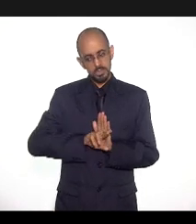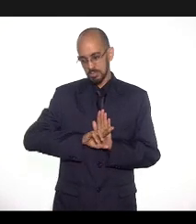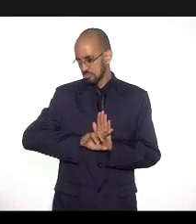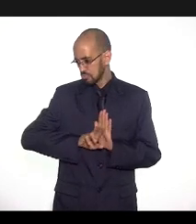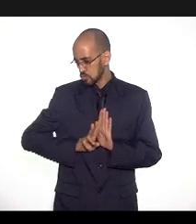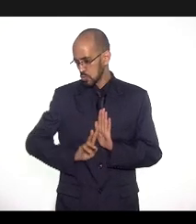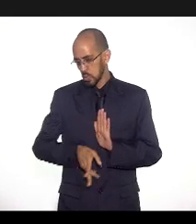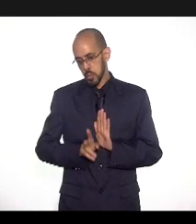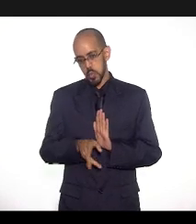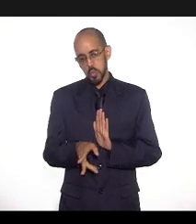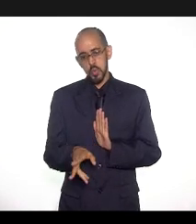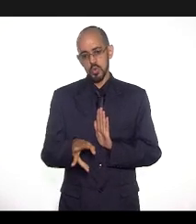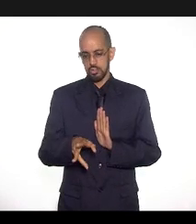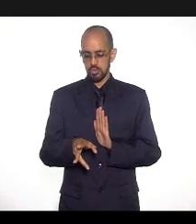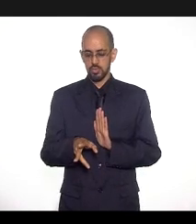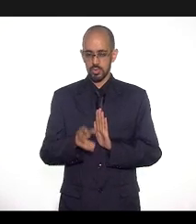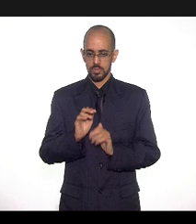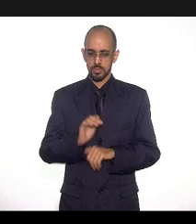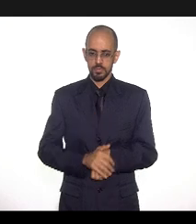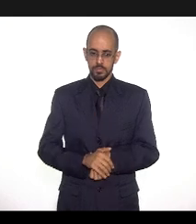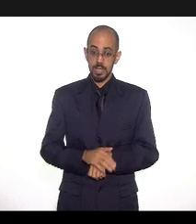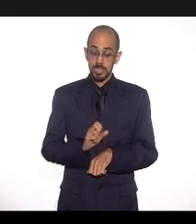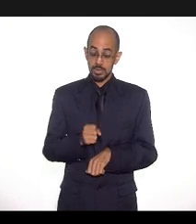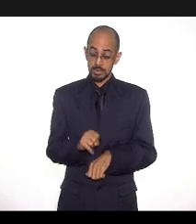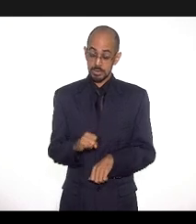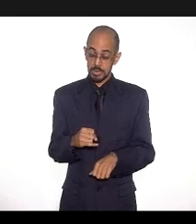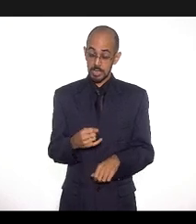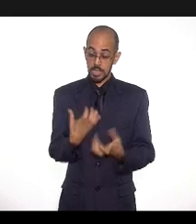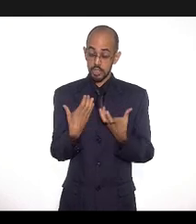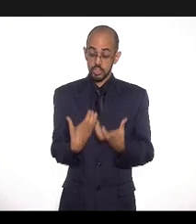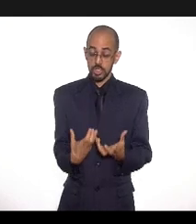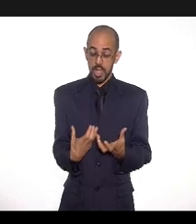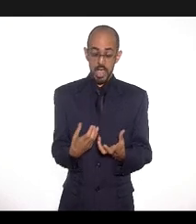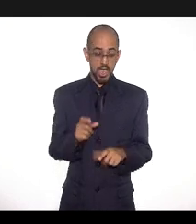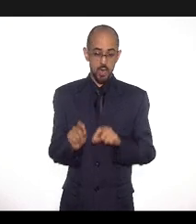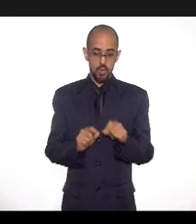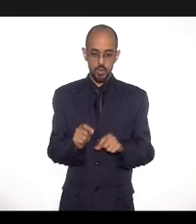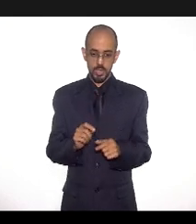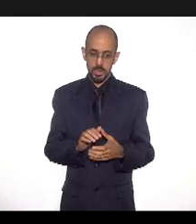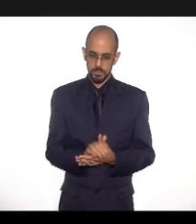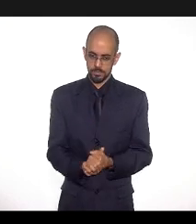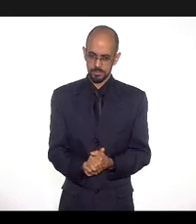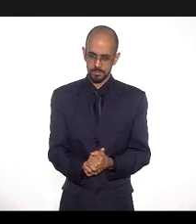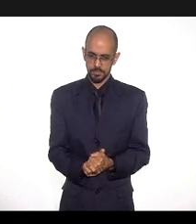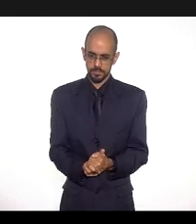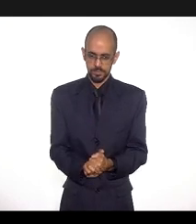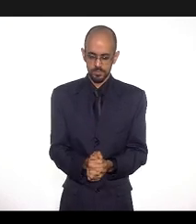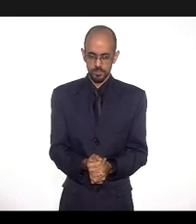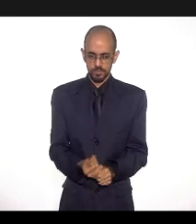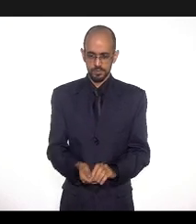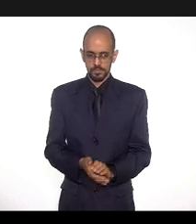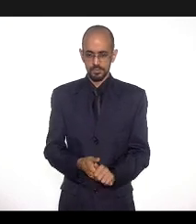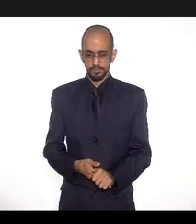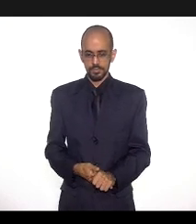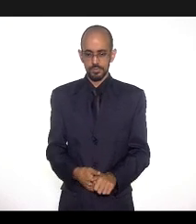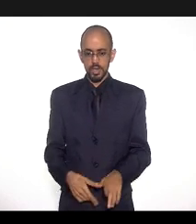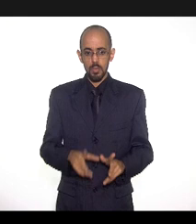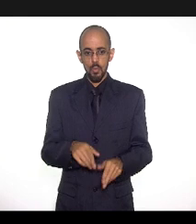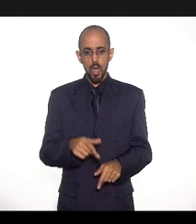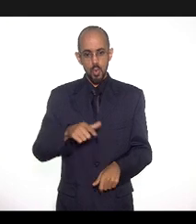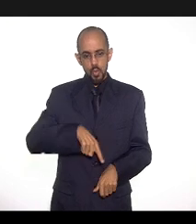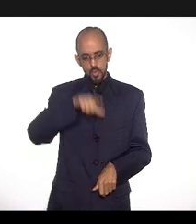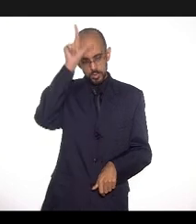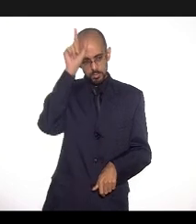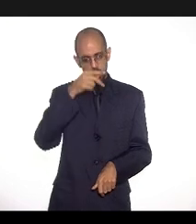vigência e pronto, né? O que, se a gente quiser, como sugeriu há pouco o deputado Luiz Paulo, revogar a lei